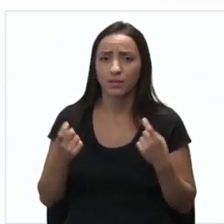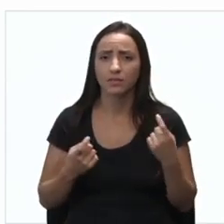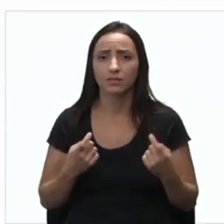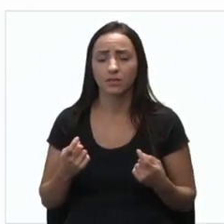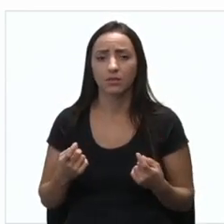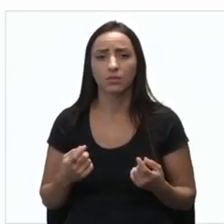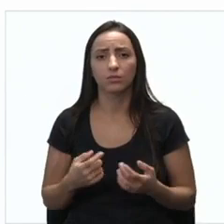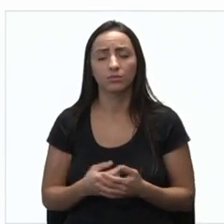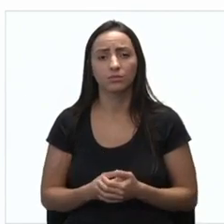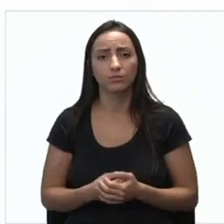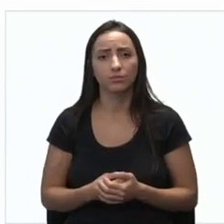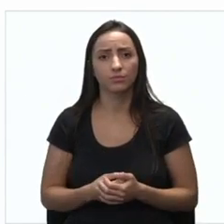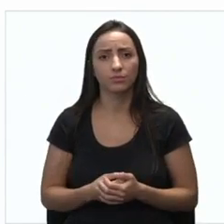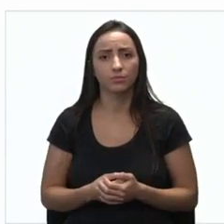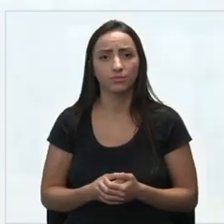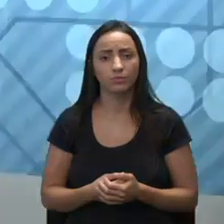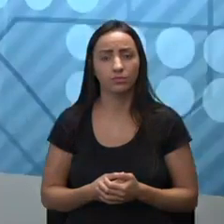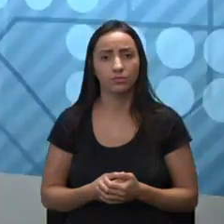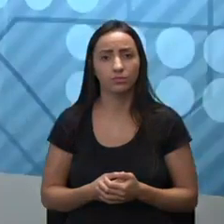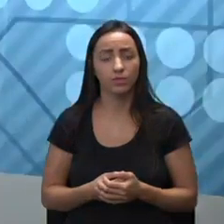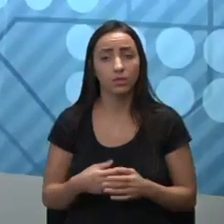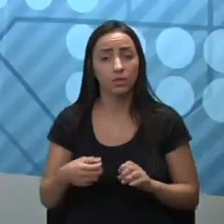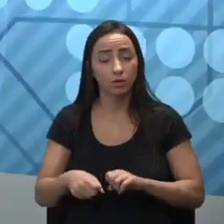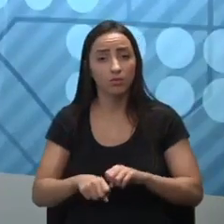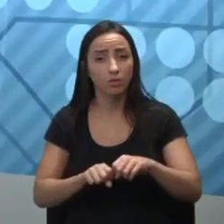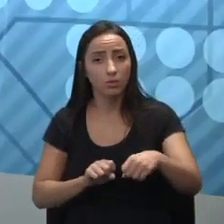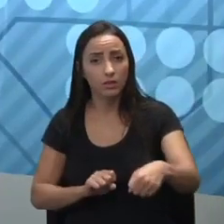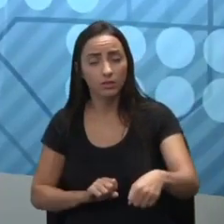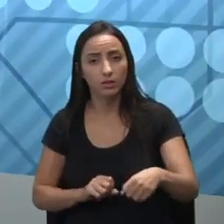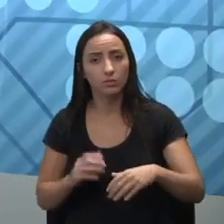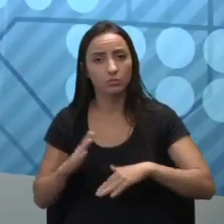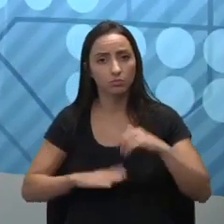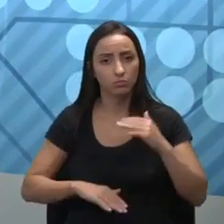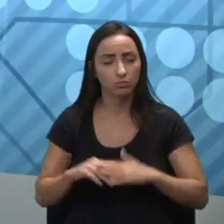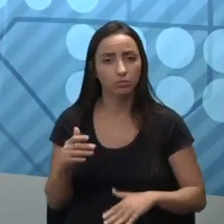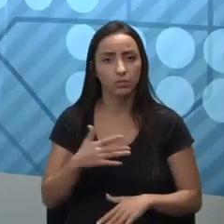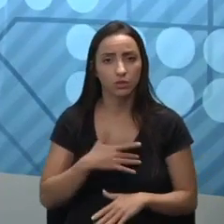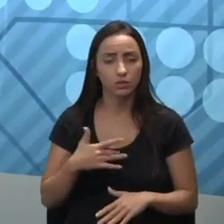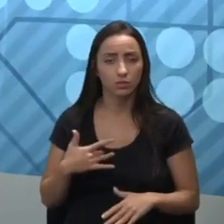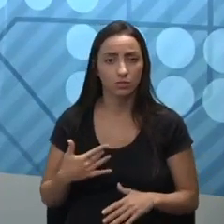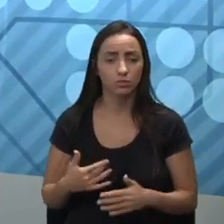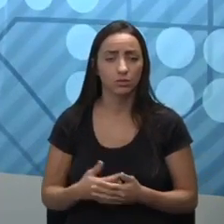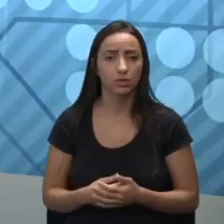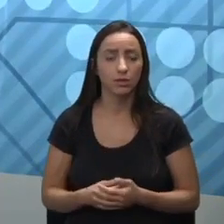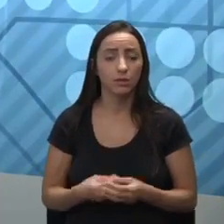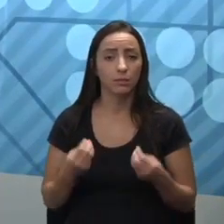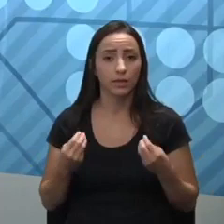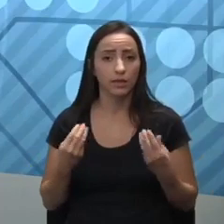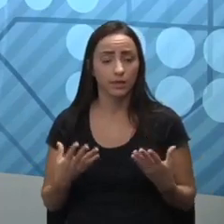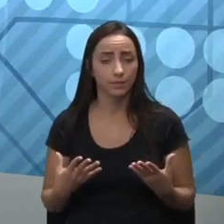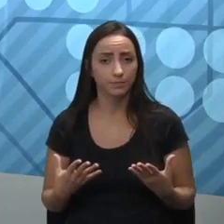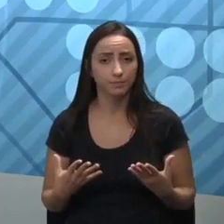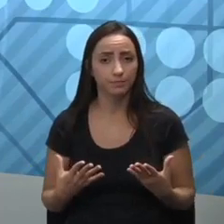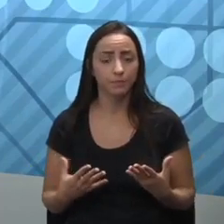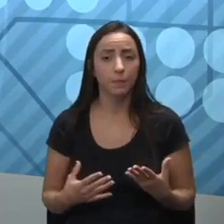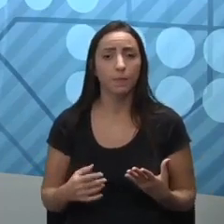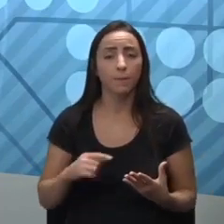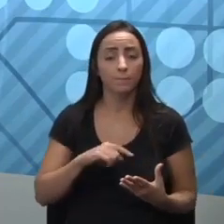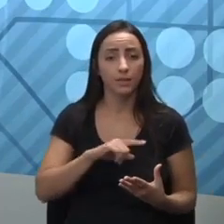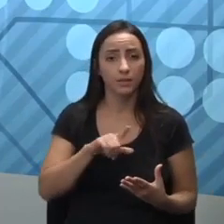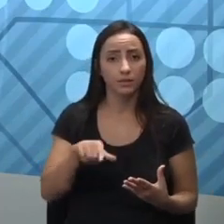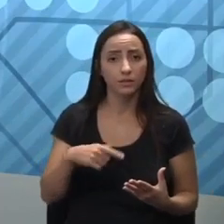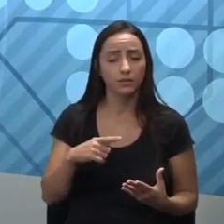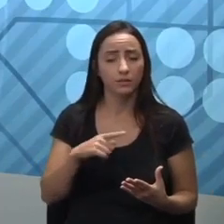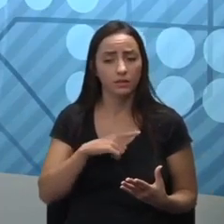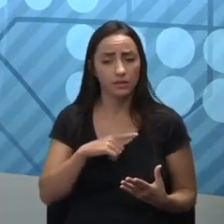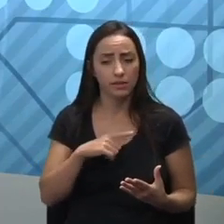a formação dos profissionais da área da saúde, para que justamente eles